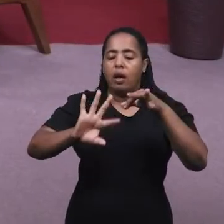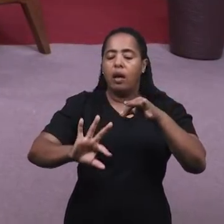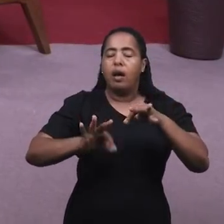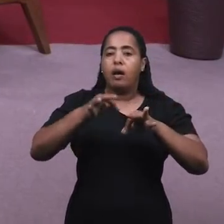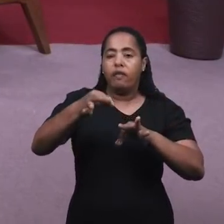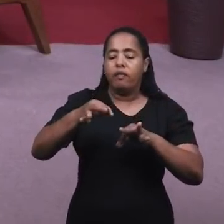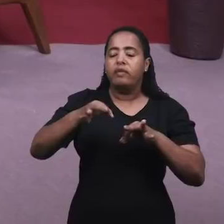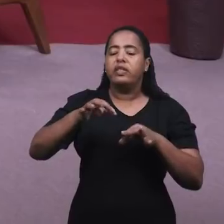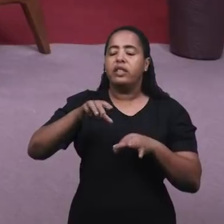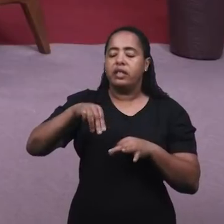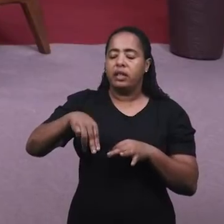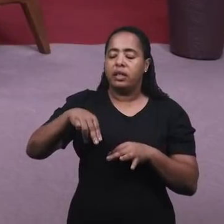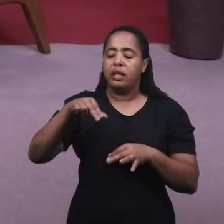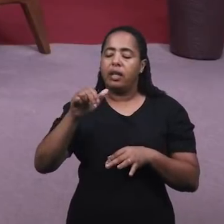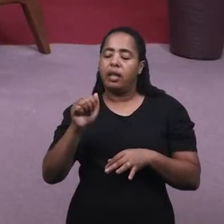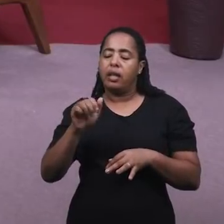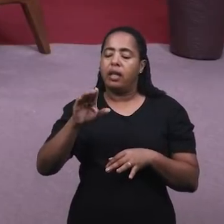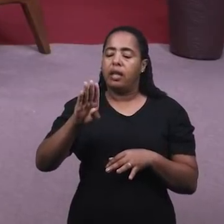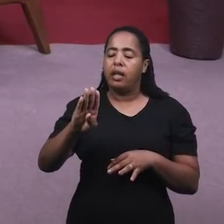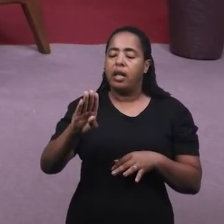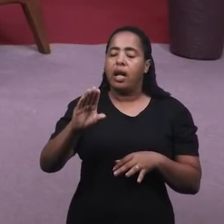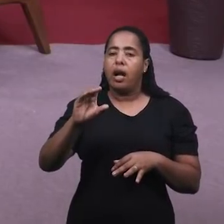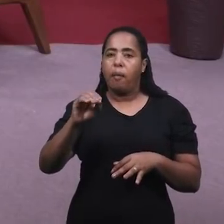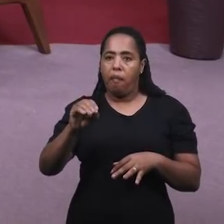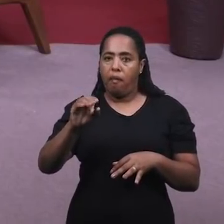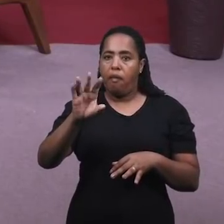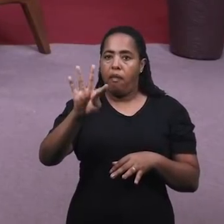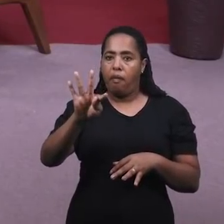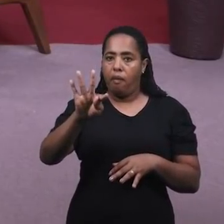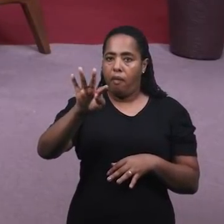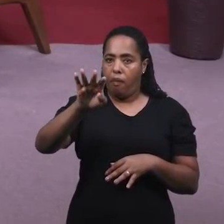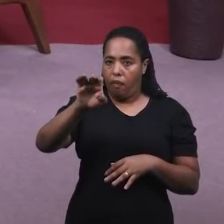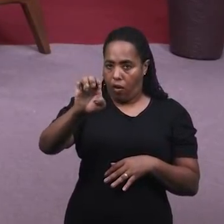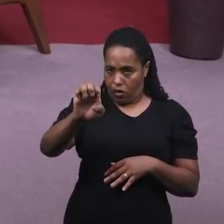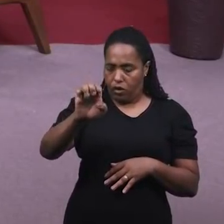Daniel. Exatamente. Nabote